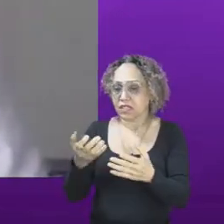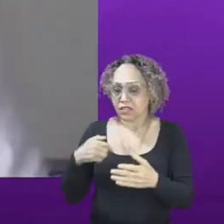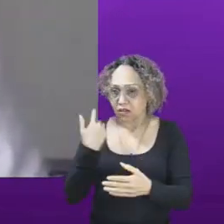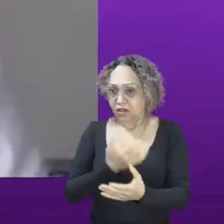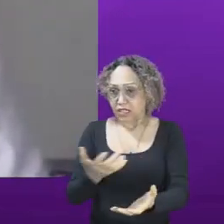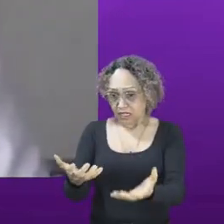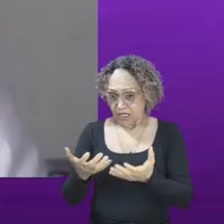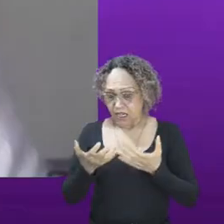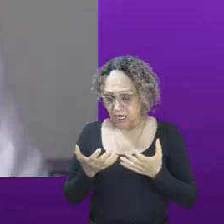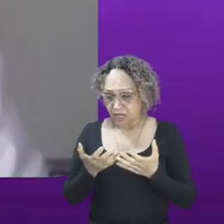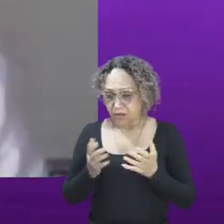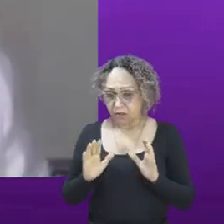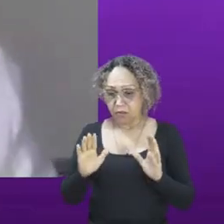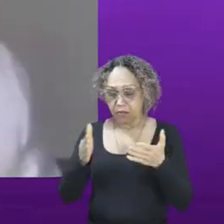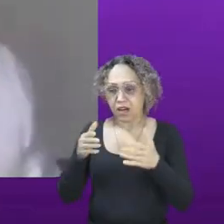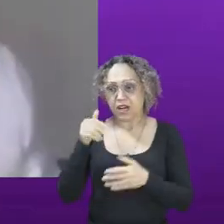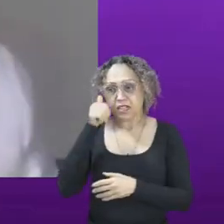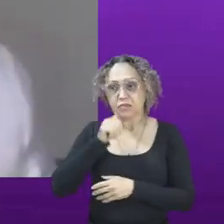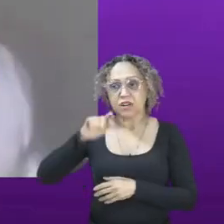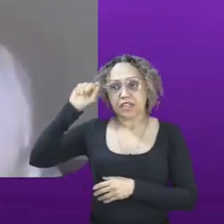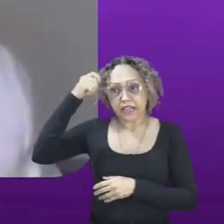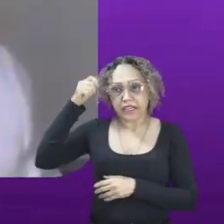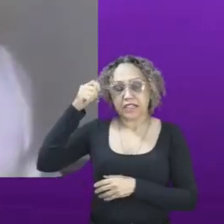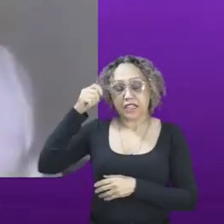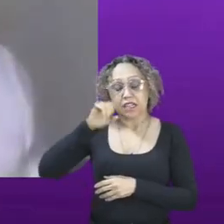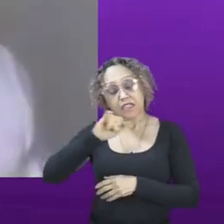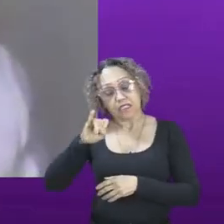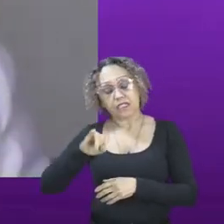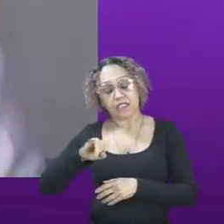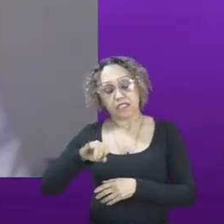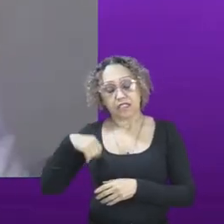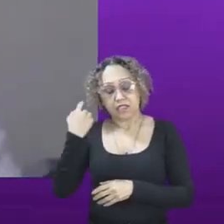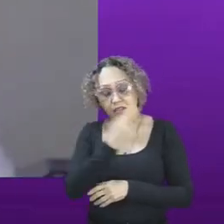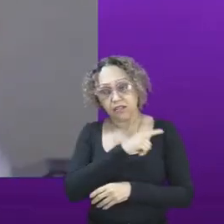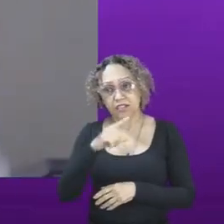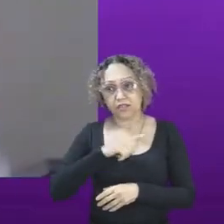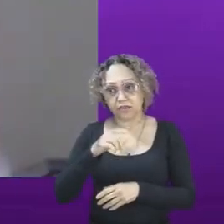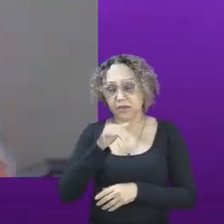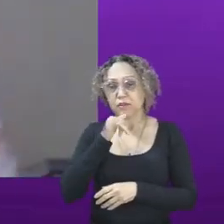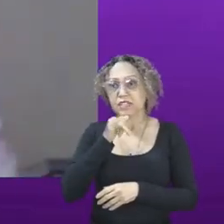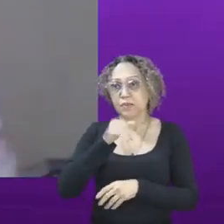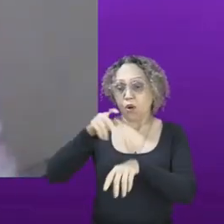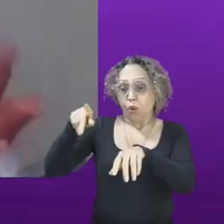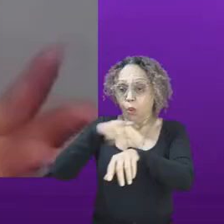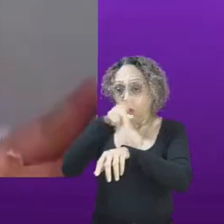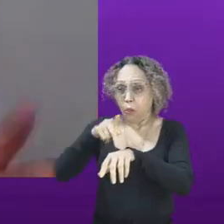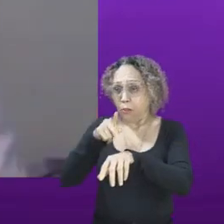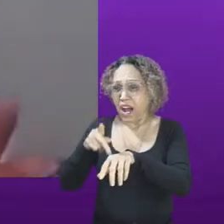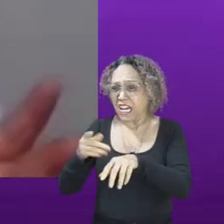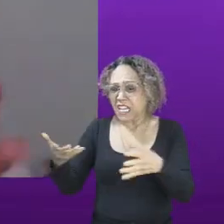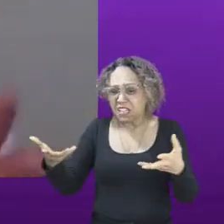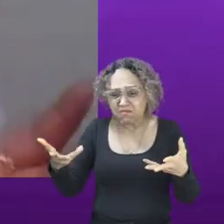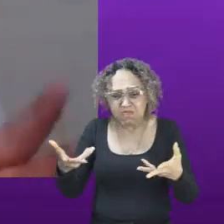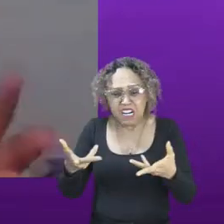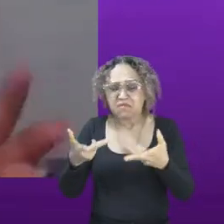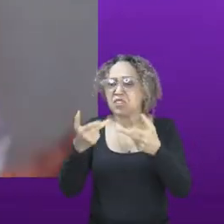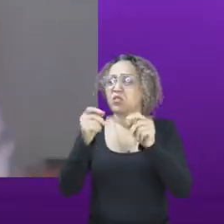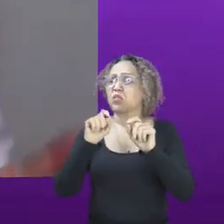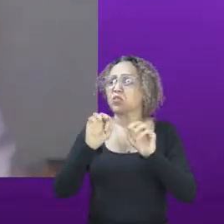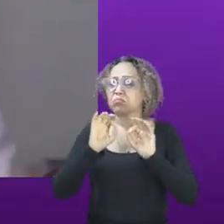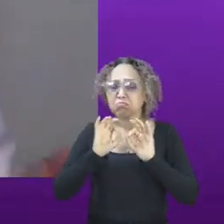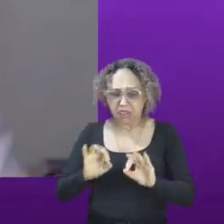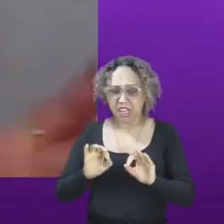bom para todo mundo, né? Porque nós somos a base da pirâmide. Então, na medida que a gente consegue movimentar a base